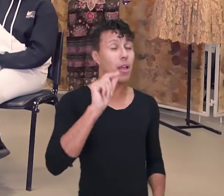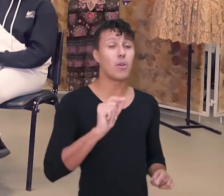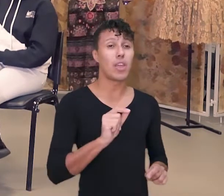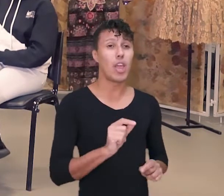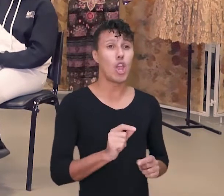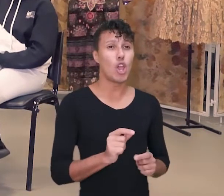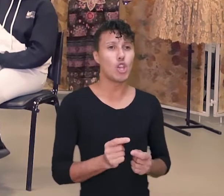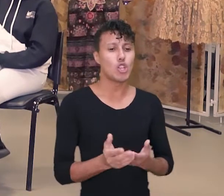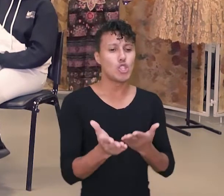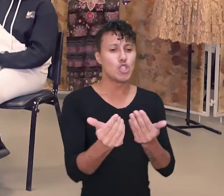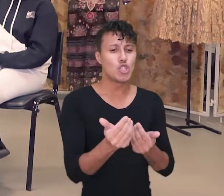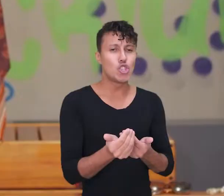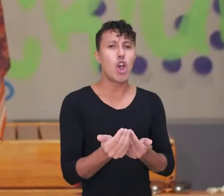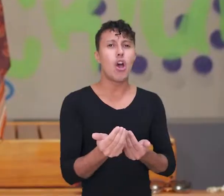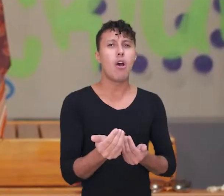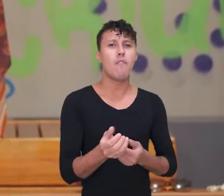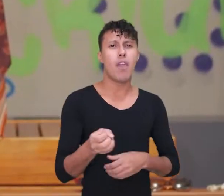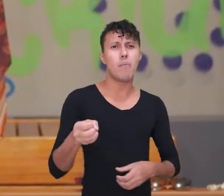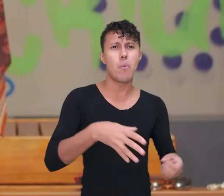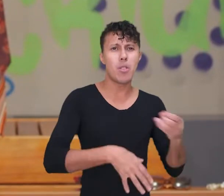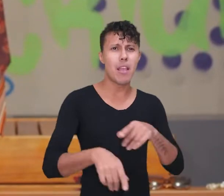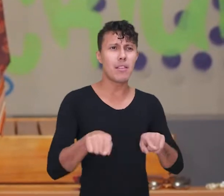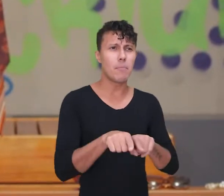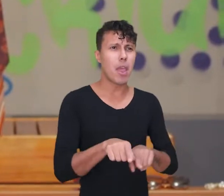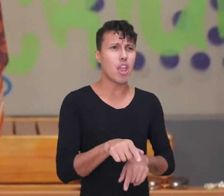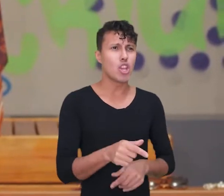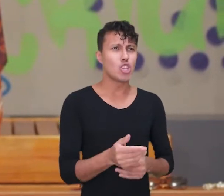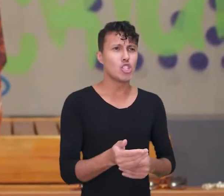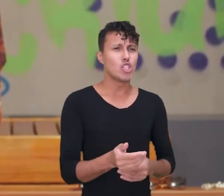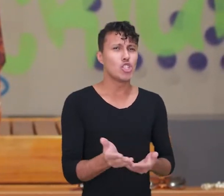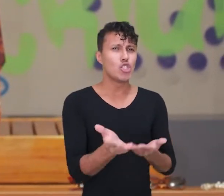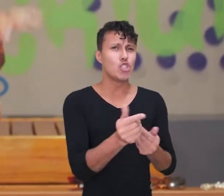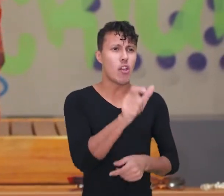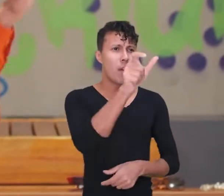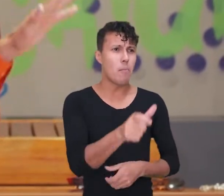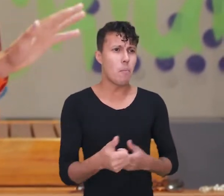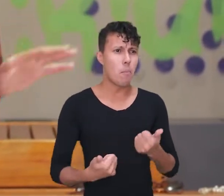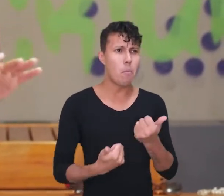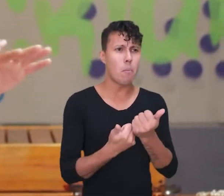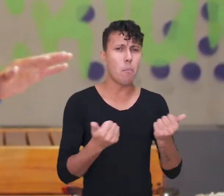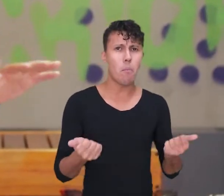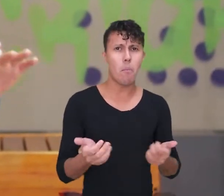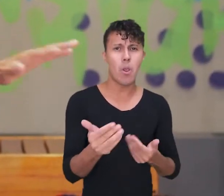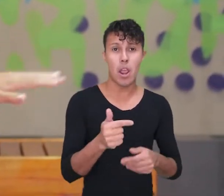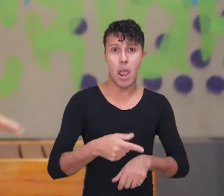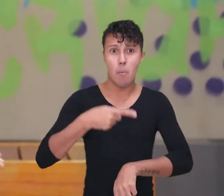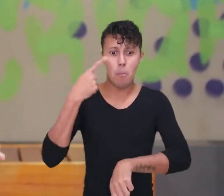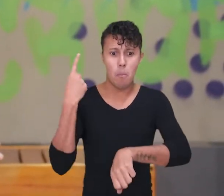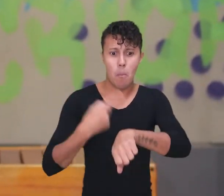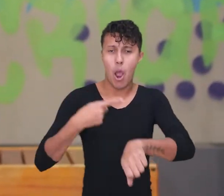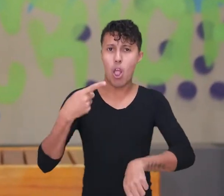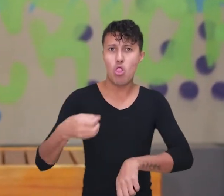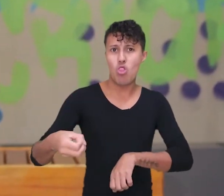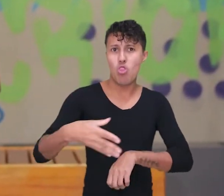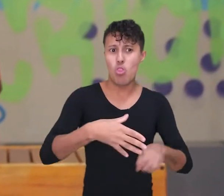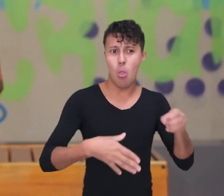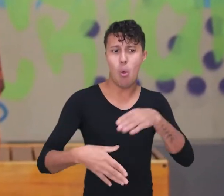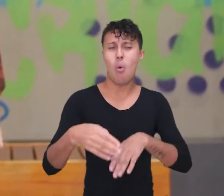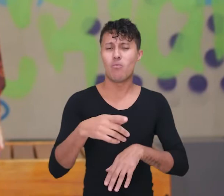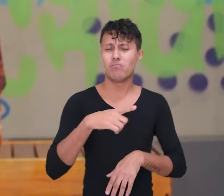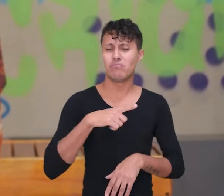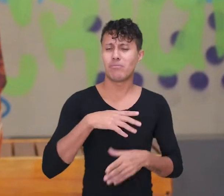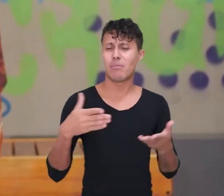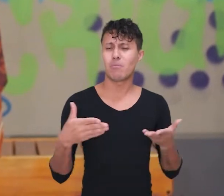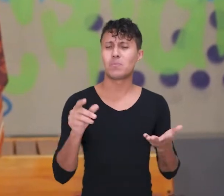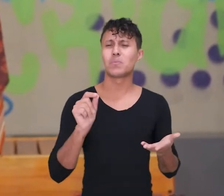jovem moderno, o jovem modernista, quando eu penso em moderno, eu penso numa coisa que é do agora, algo que a